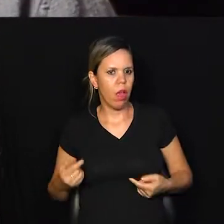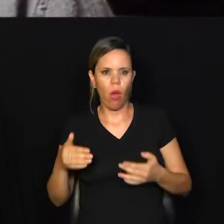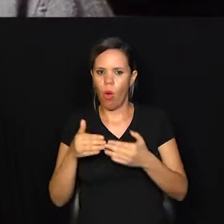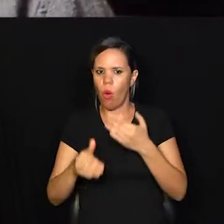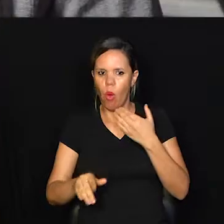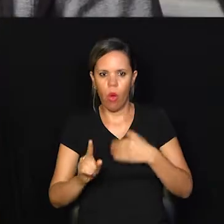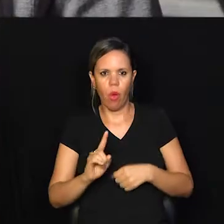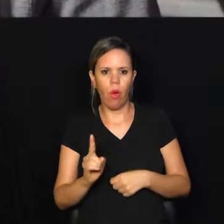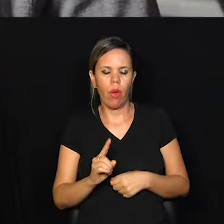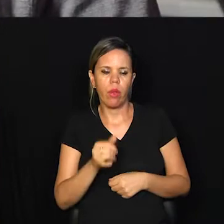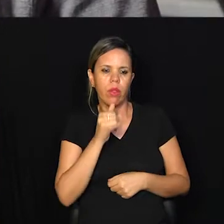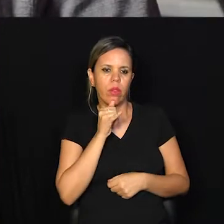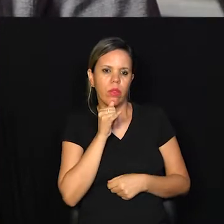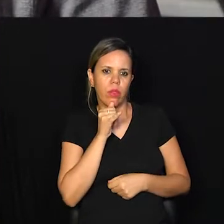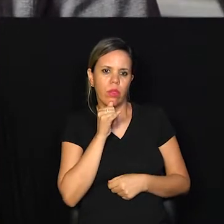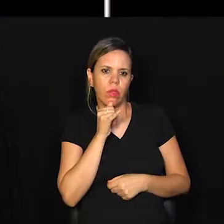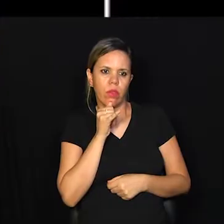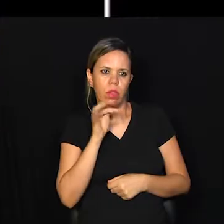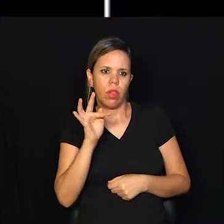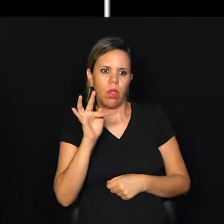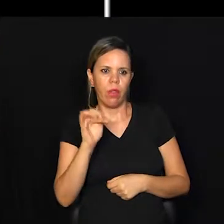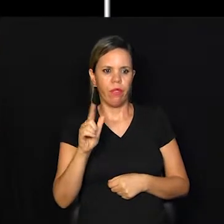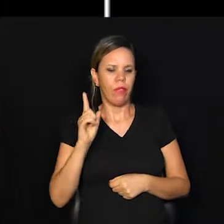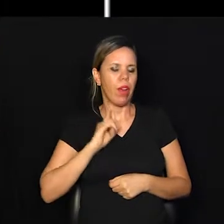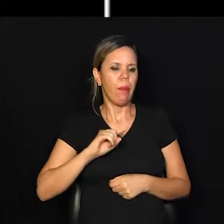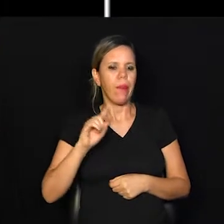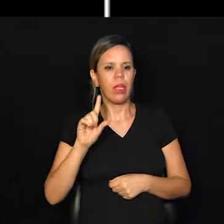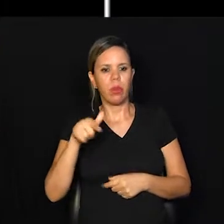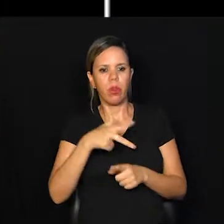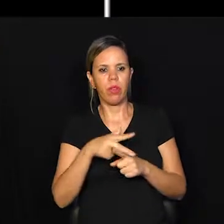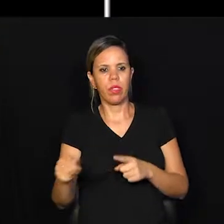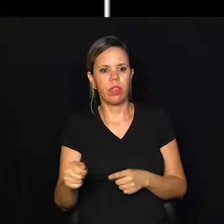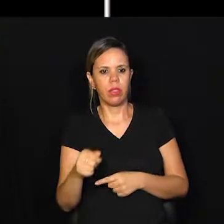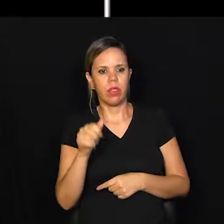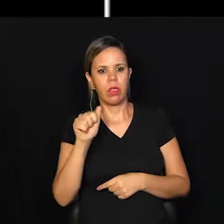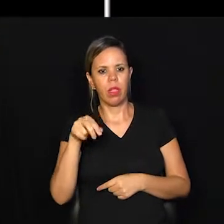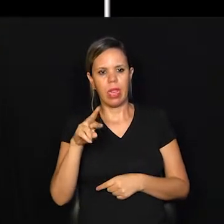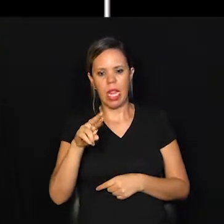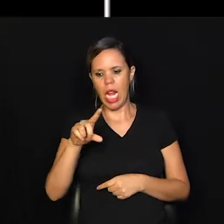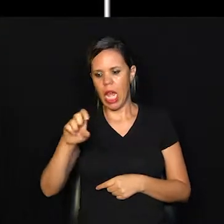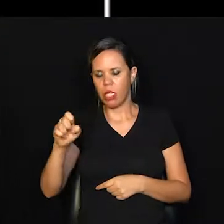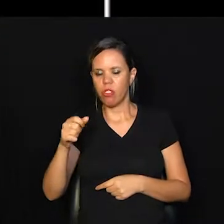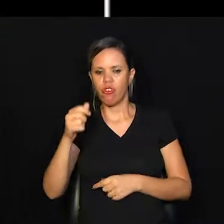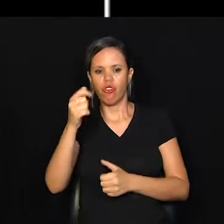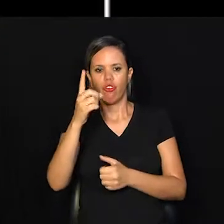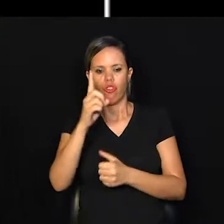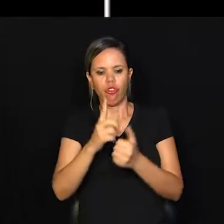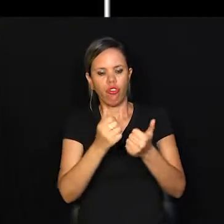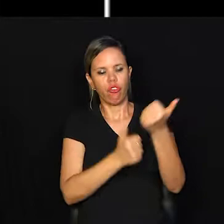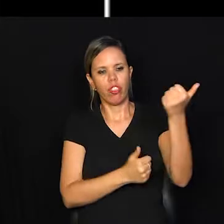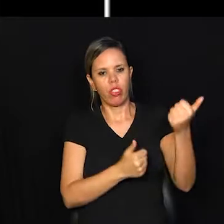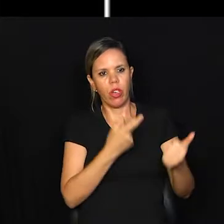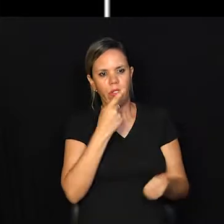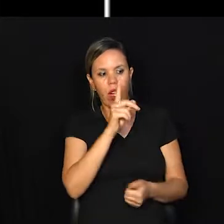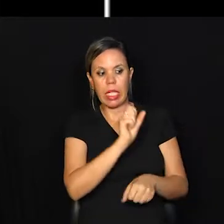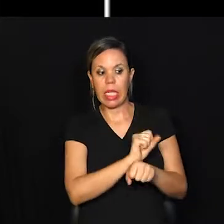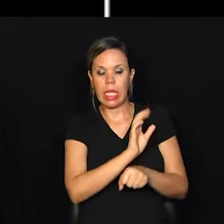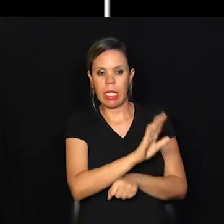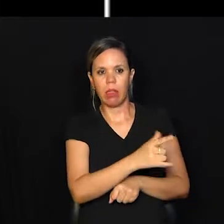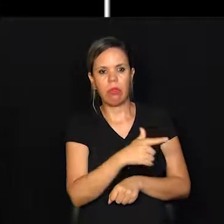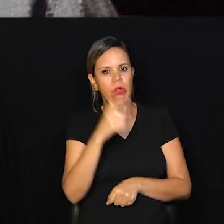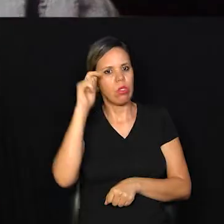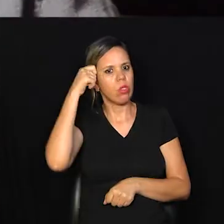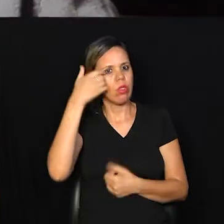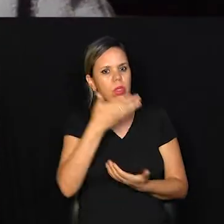por exemplo, um técnico sair do Flamengo depois de ser campeão, como é o caso do Andrade, porque a diretoria fala, é melhor a gente não ter um técnico